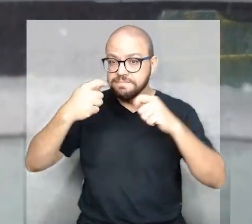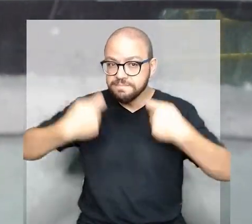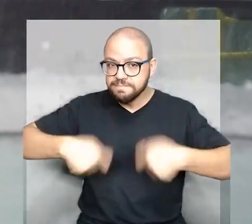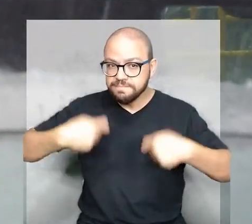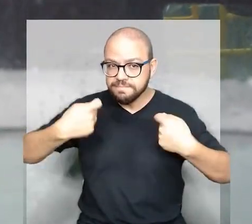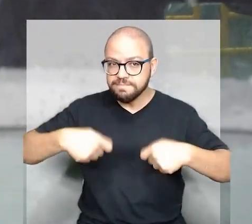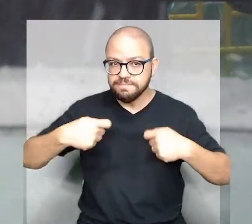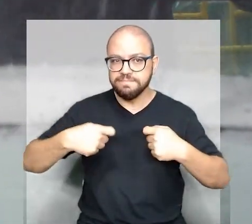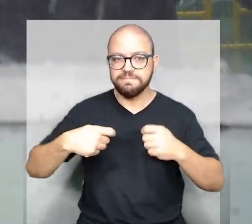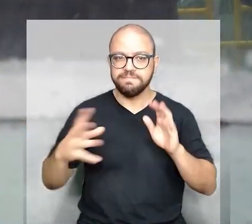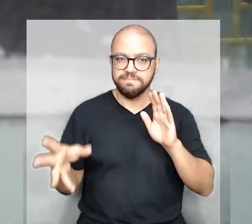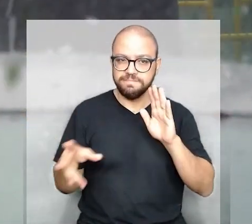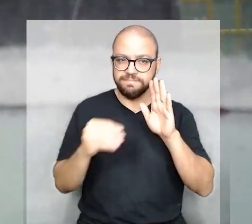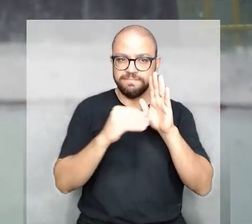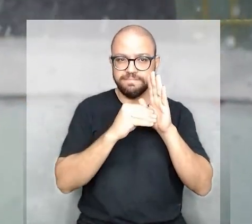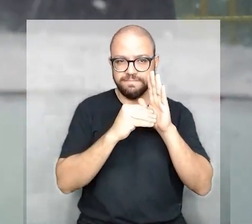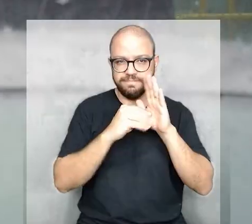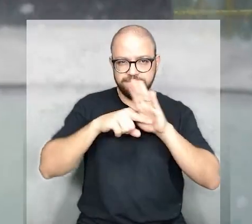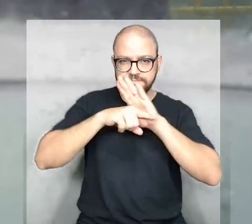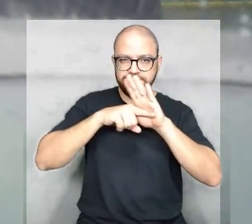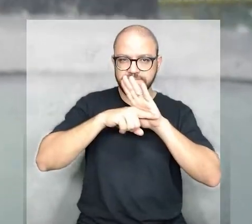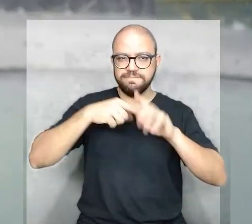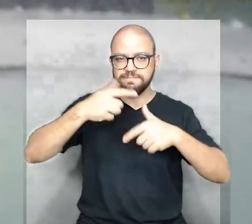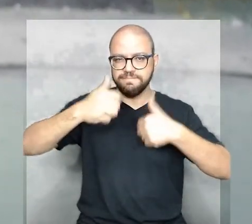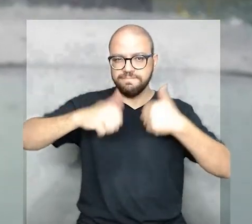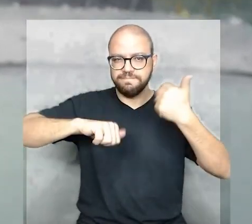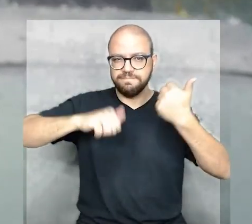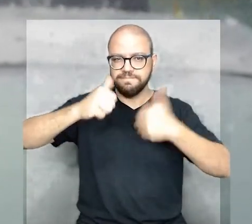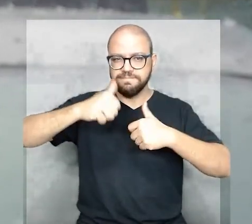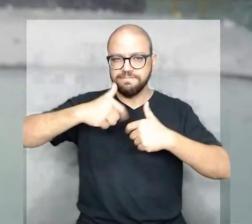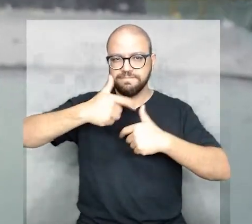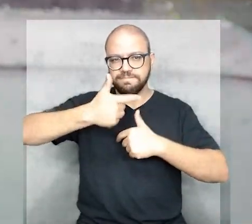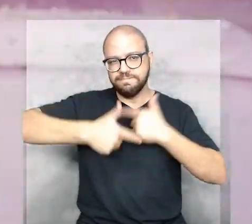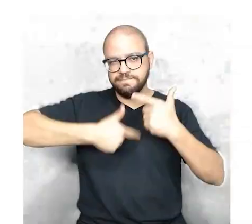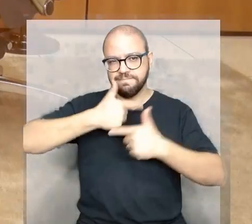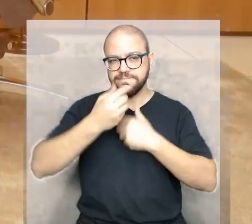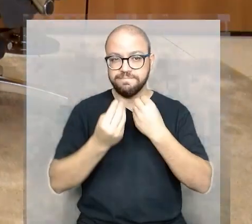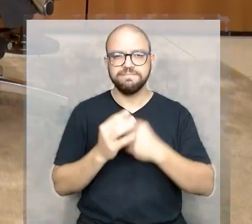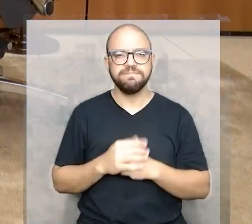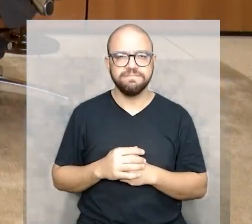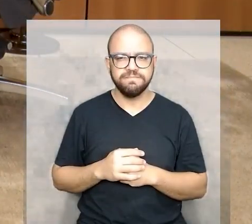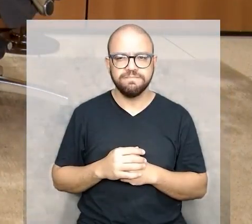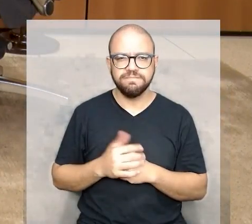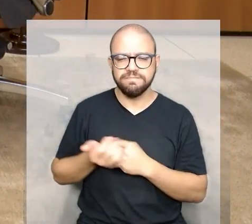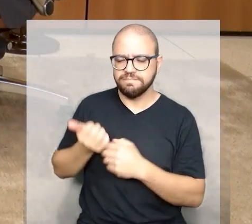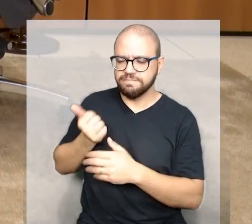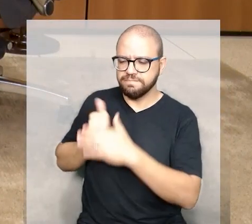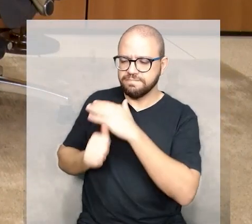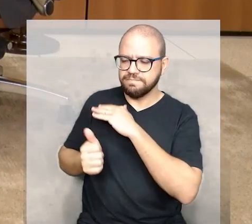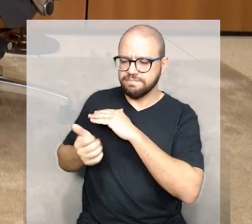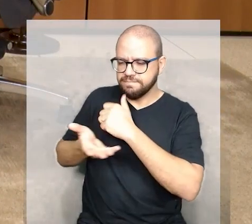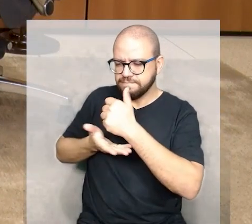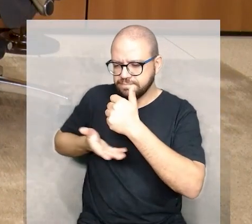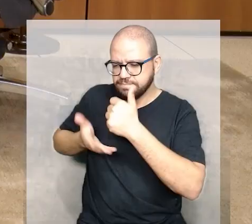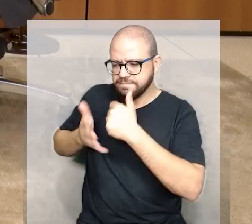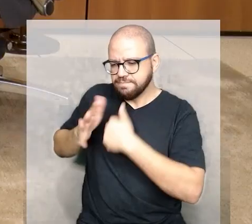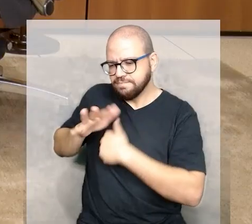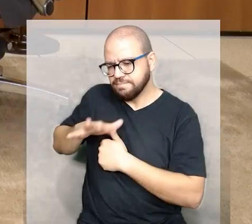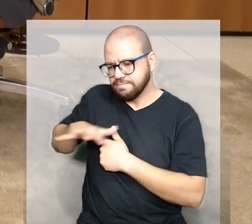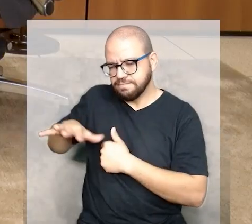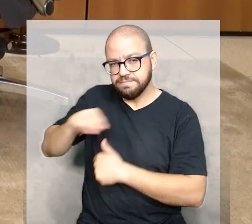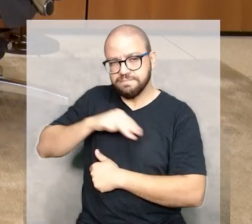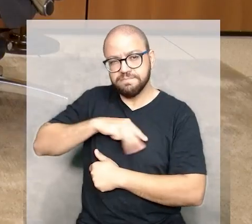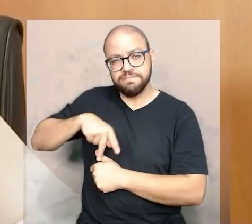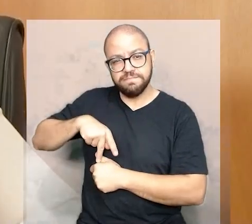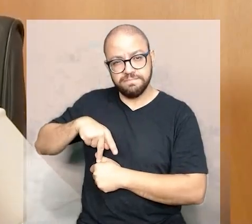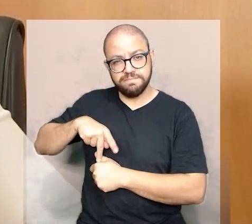devem ser obrigatoriamente considerados na avaliação das condições de trabalho. Quais investimentos e melhorias foram feitos na estrutura e